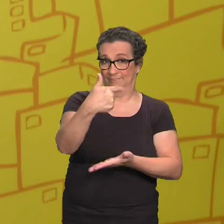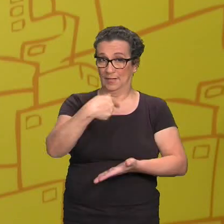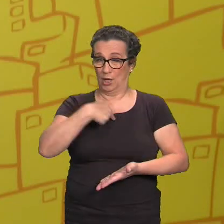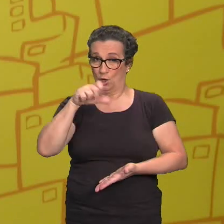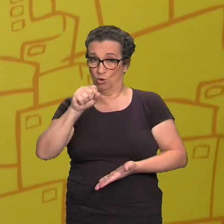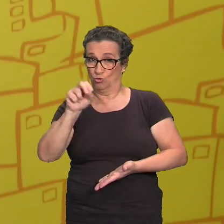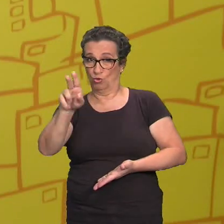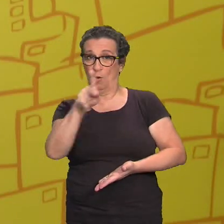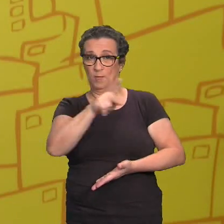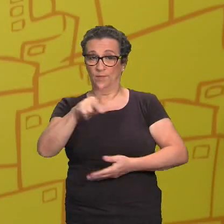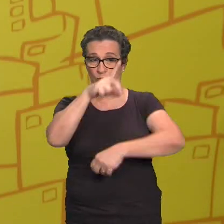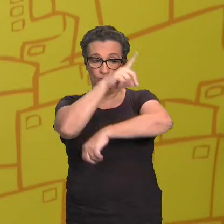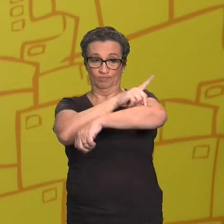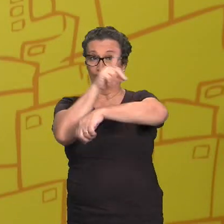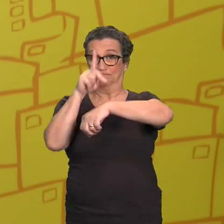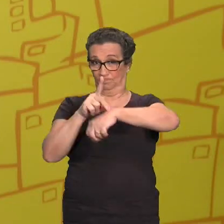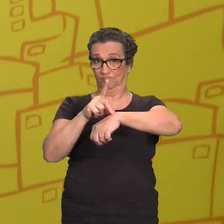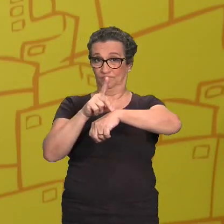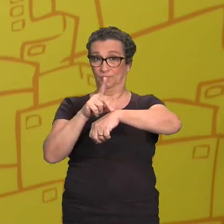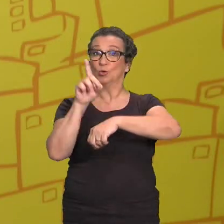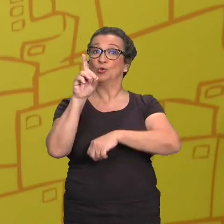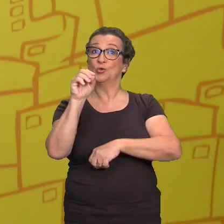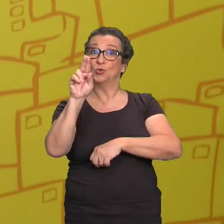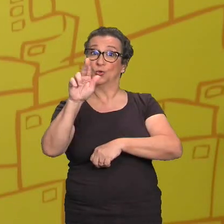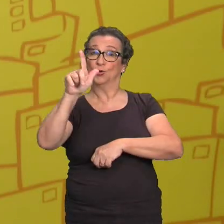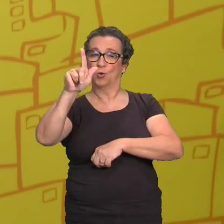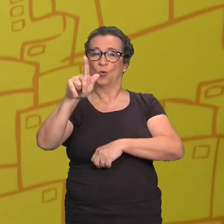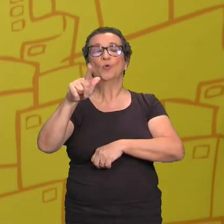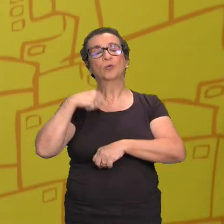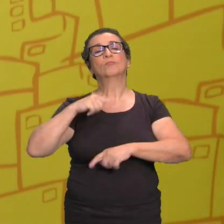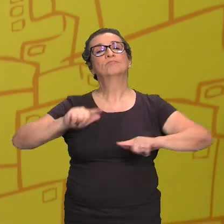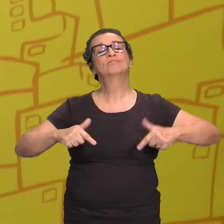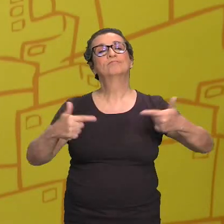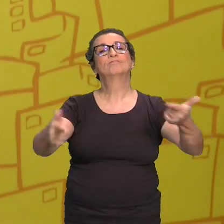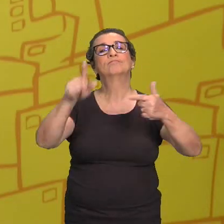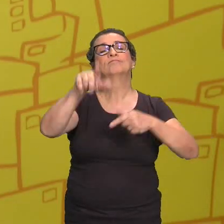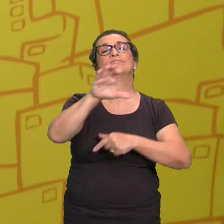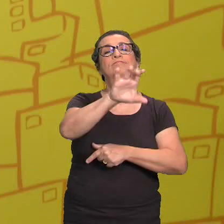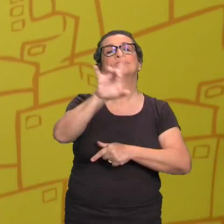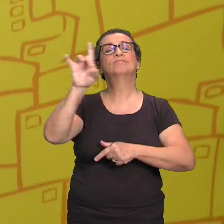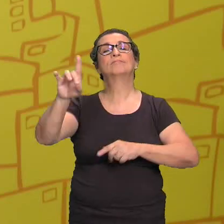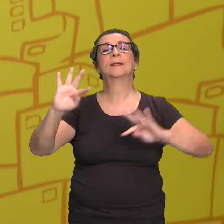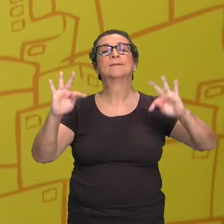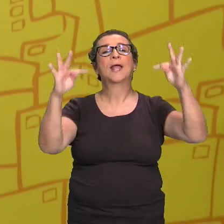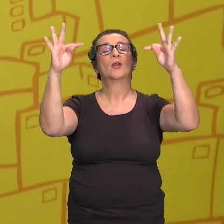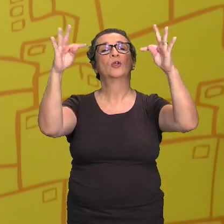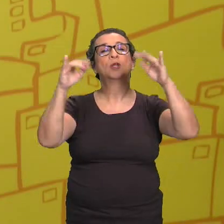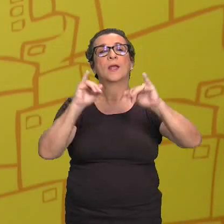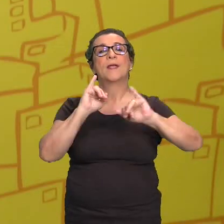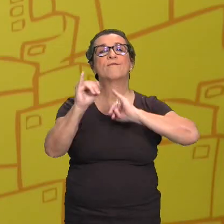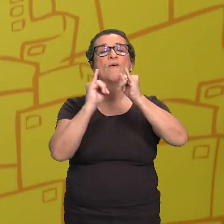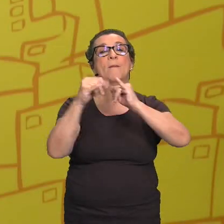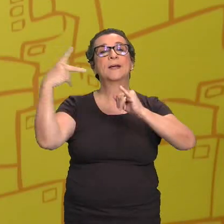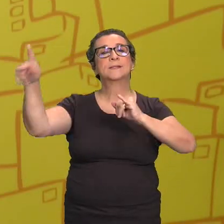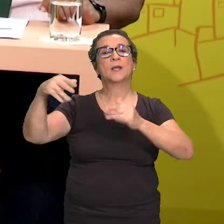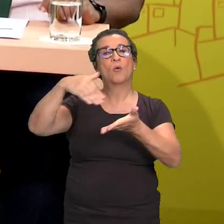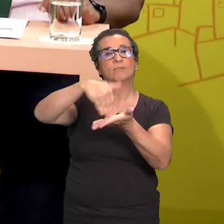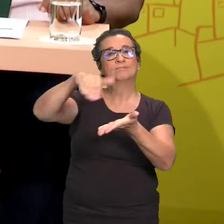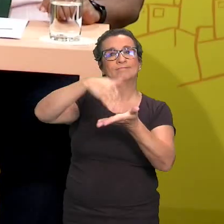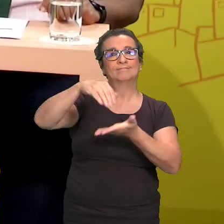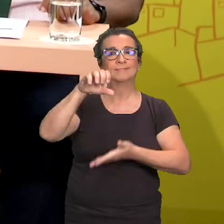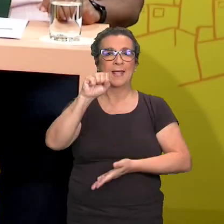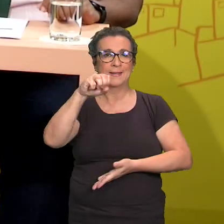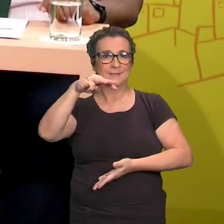sou o professor Doug Alvoroçado e atuo na Coordenadoria de Tecnologia da Informação da SME.